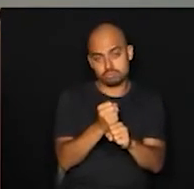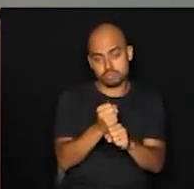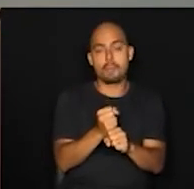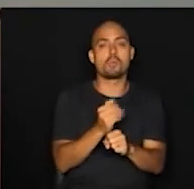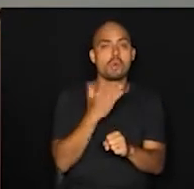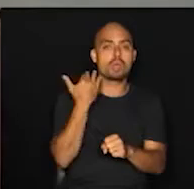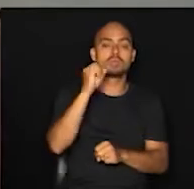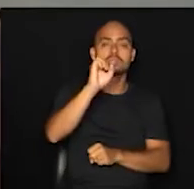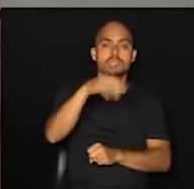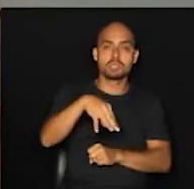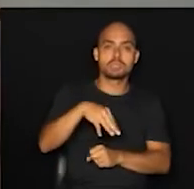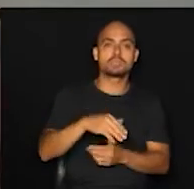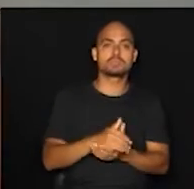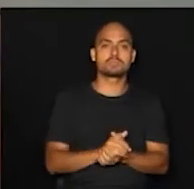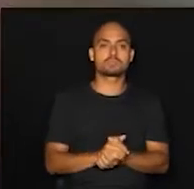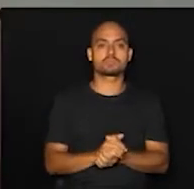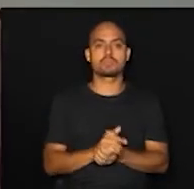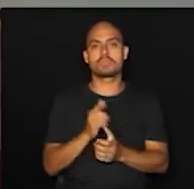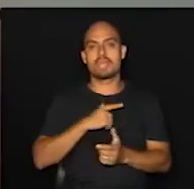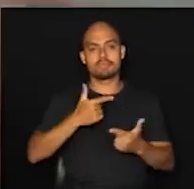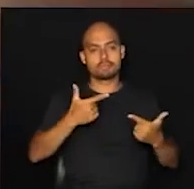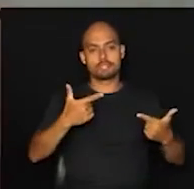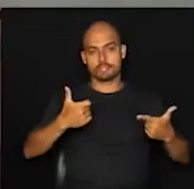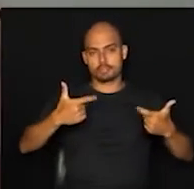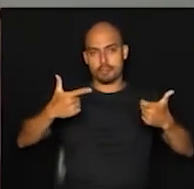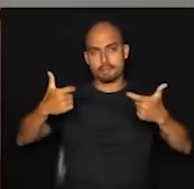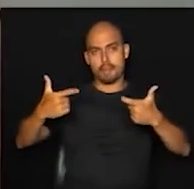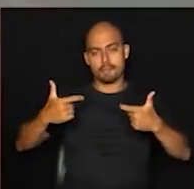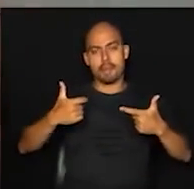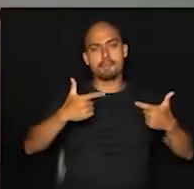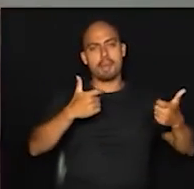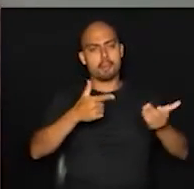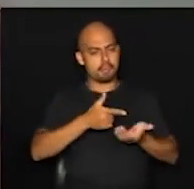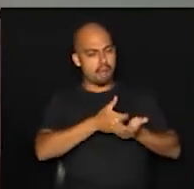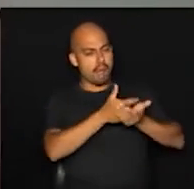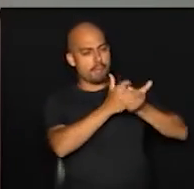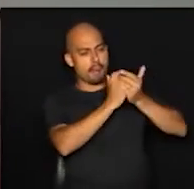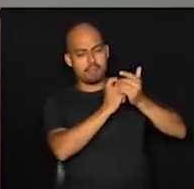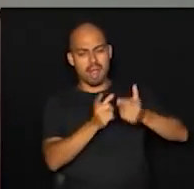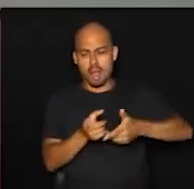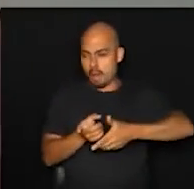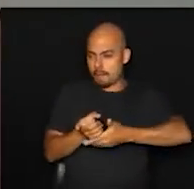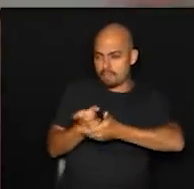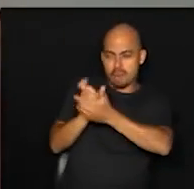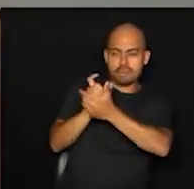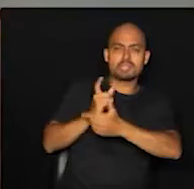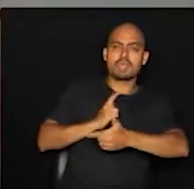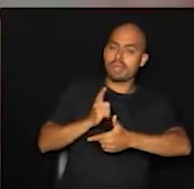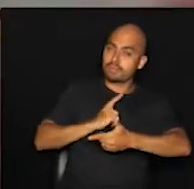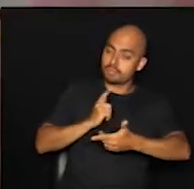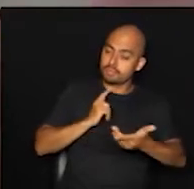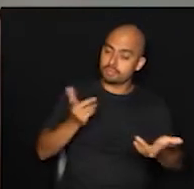os relatos não iam dizer que teve tiro para um lado, tiro para o outro, o tempo todo lá E